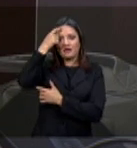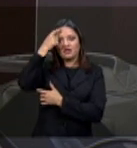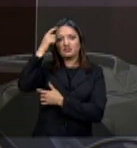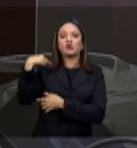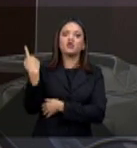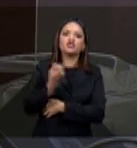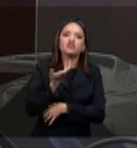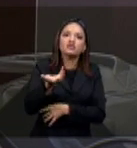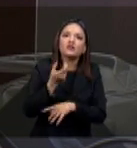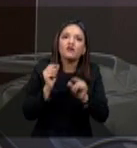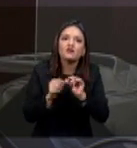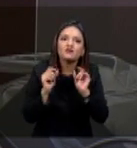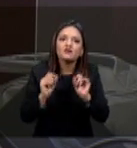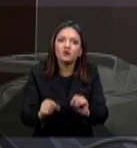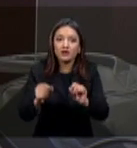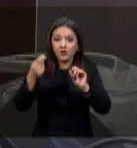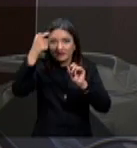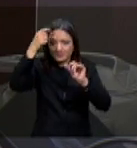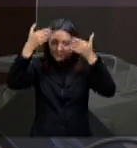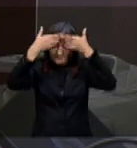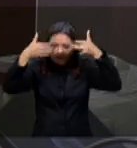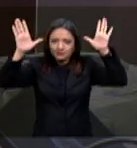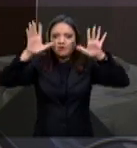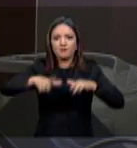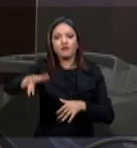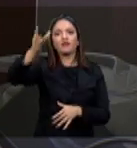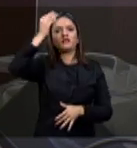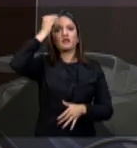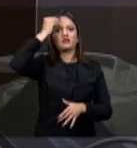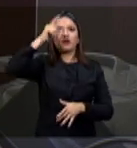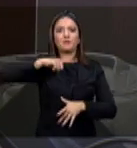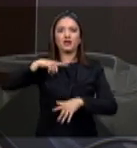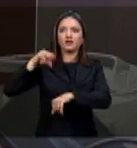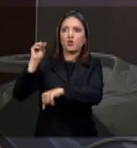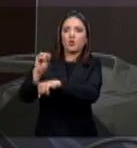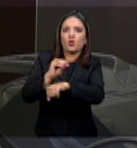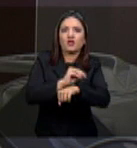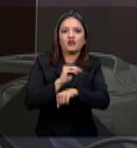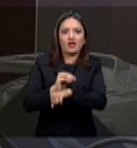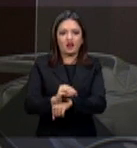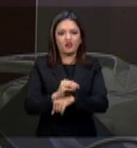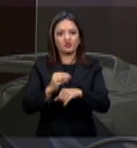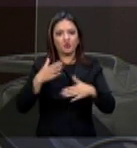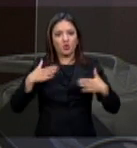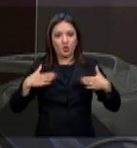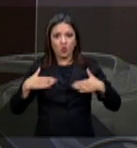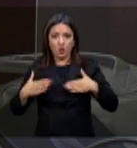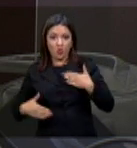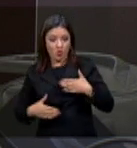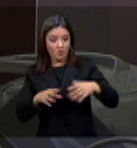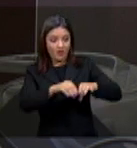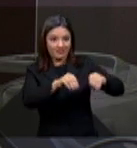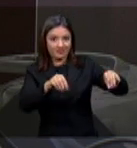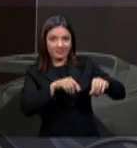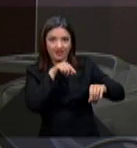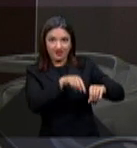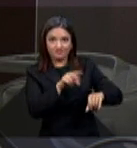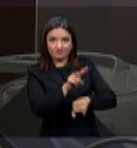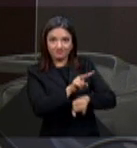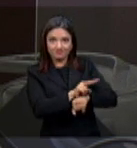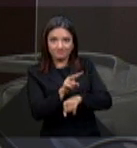elas se somem para prover os cuidados tão necessários com o nosso corpo terra. A plataforma Reflorestar